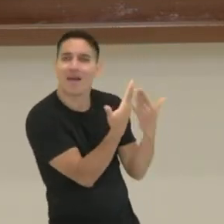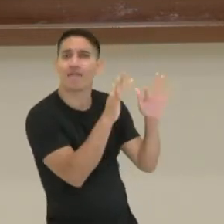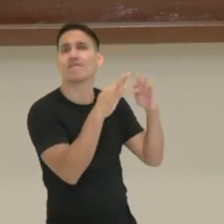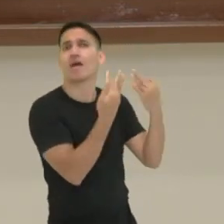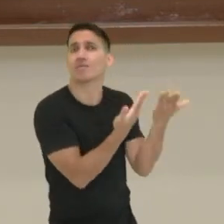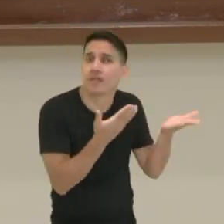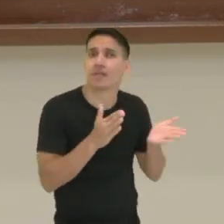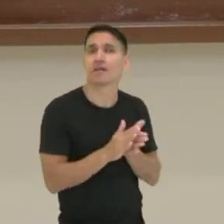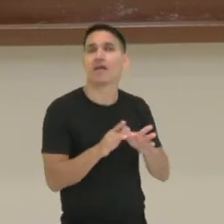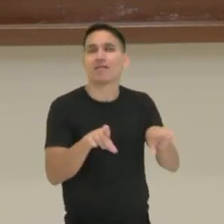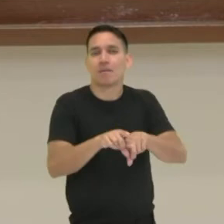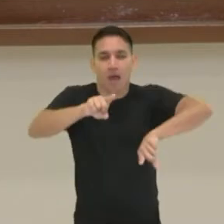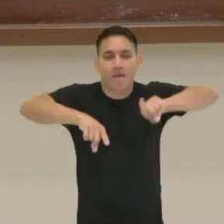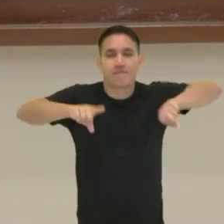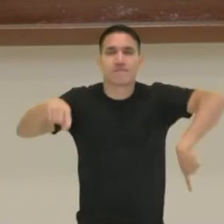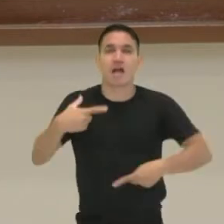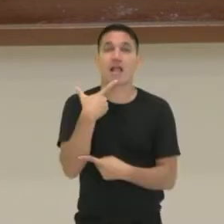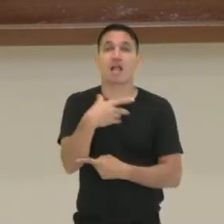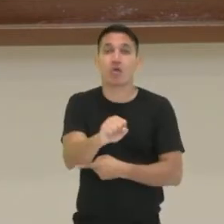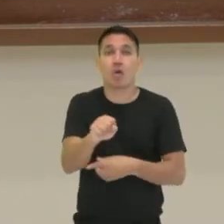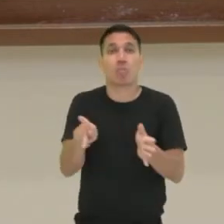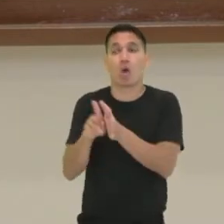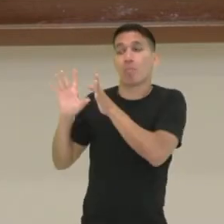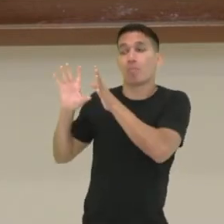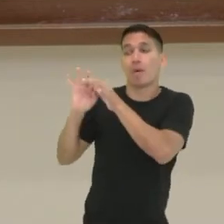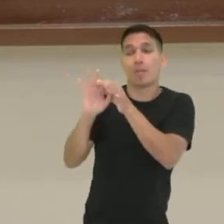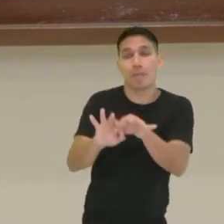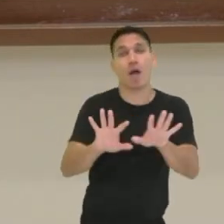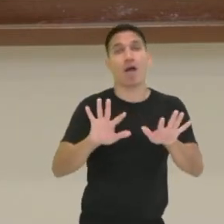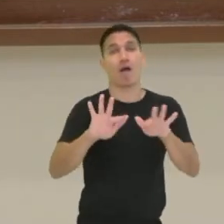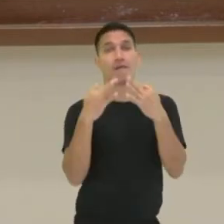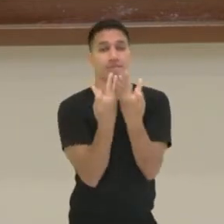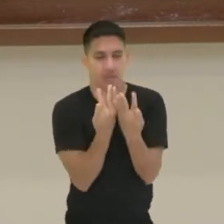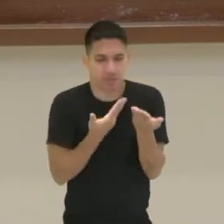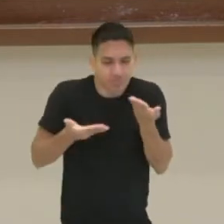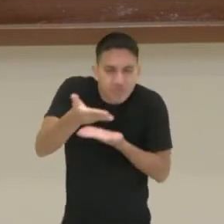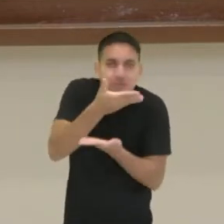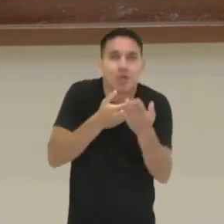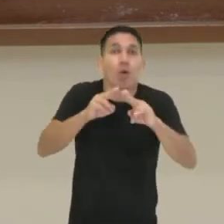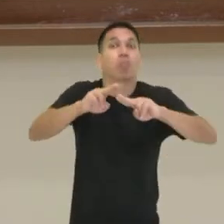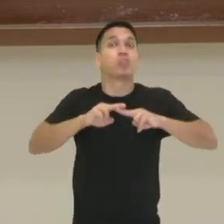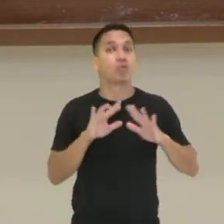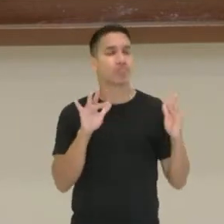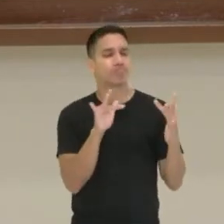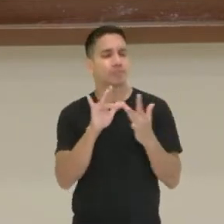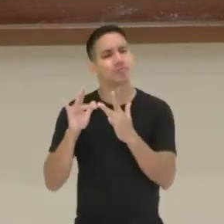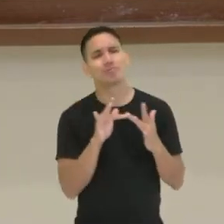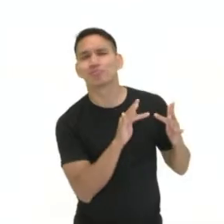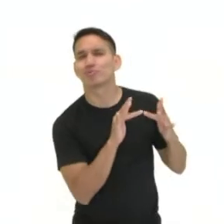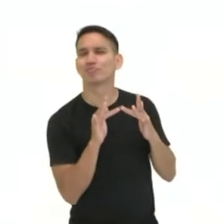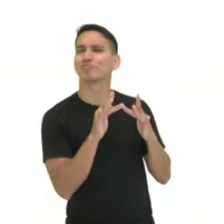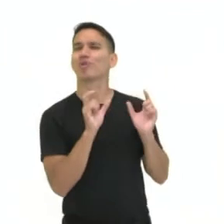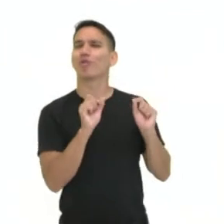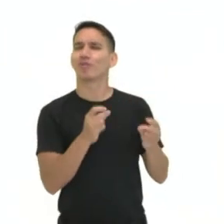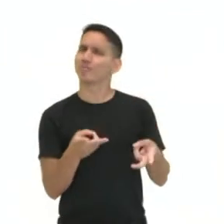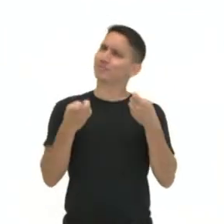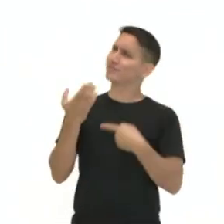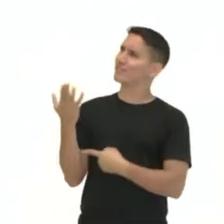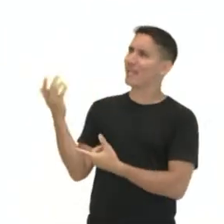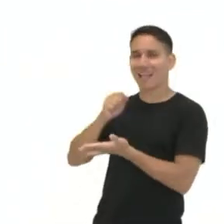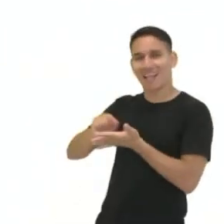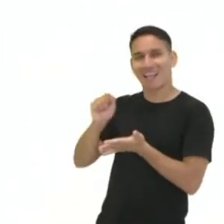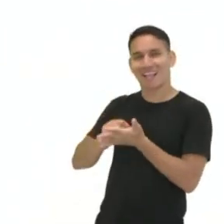variante linguística utilizada no contexto intrafamiliar, nos permite então ver na escrita